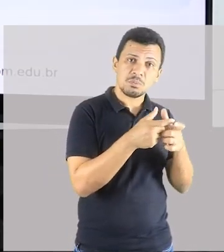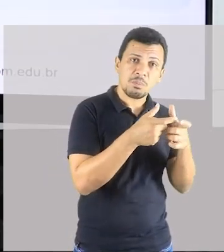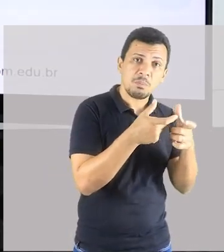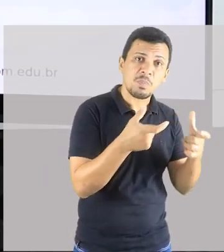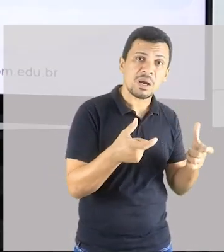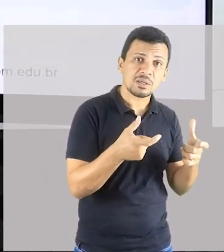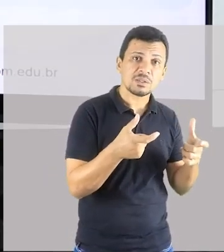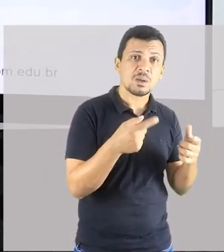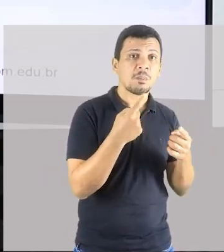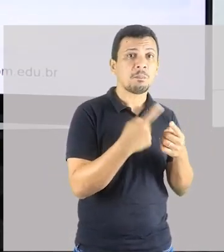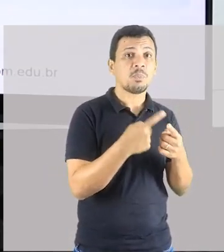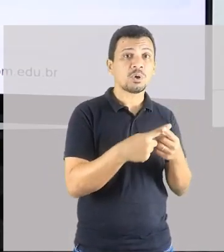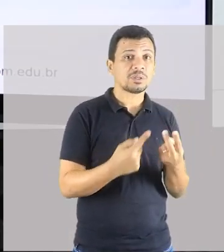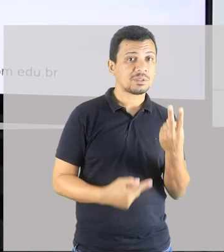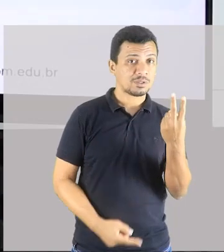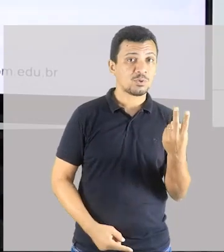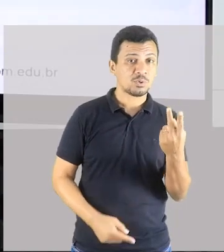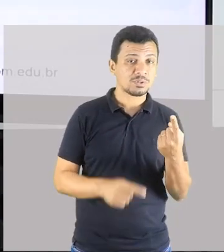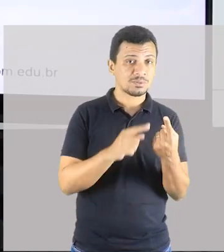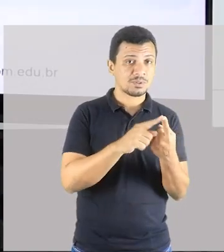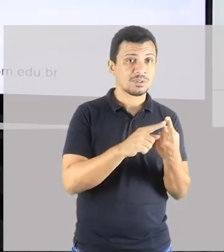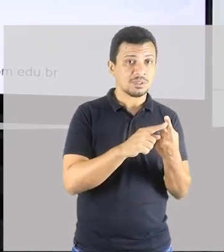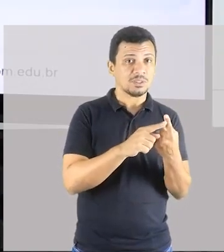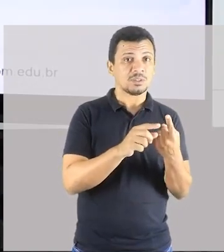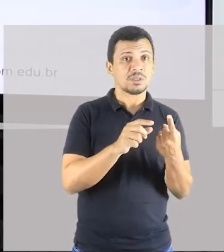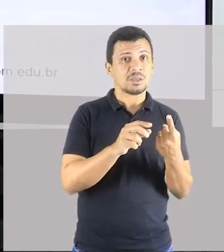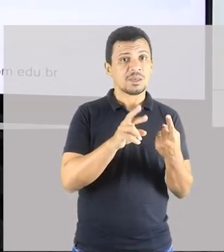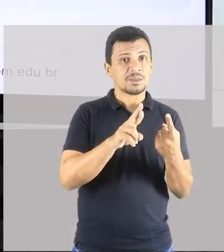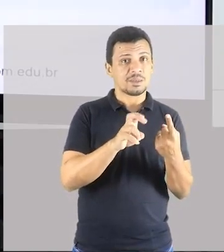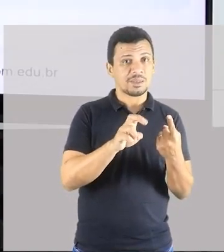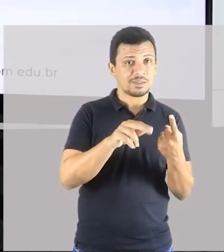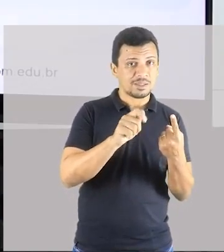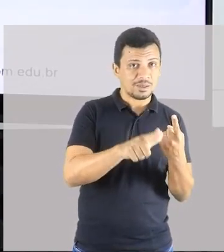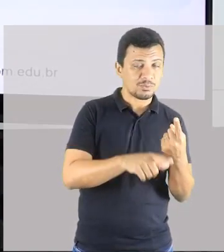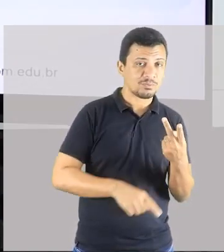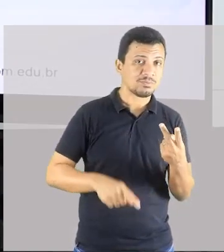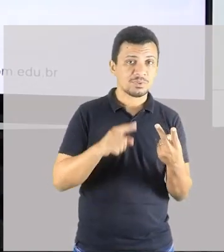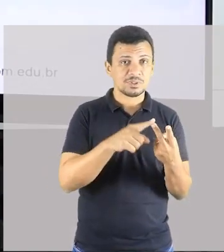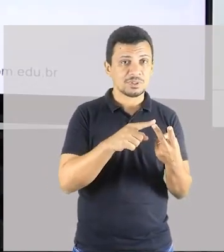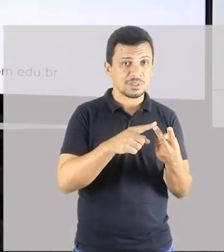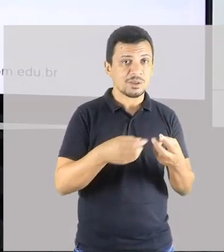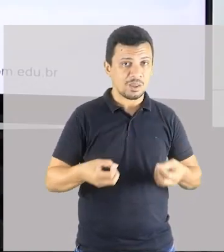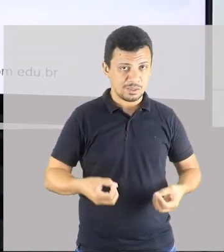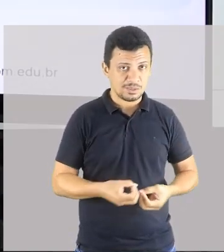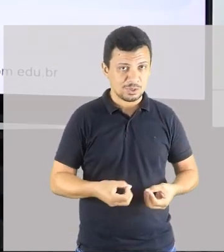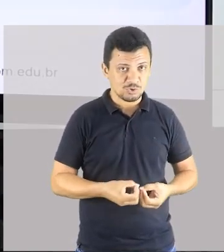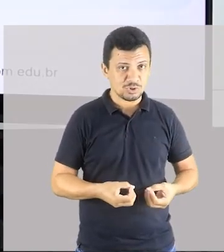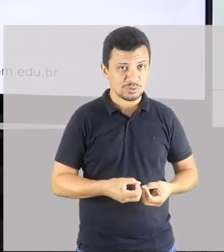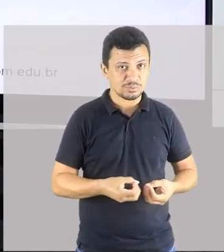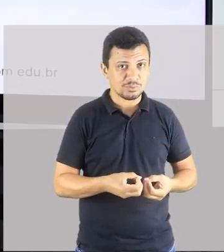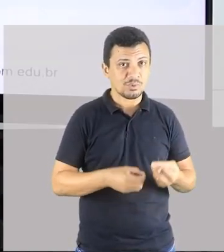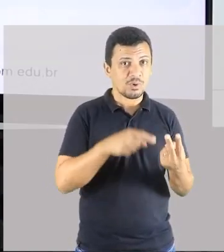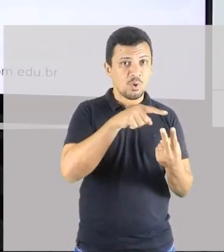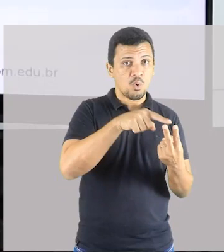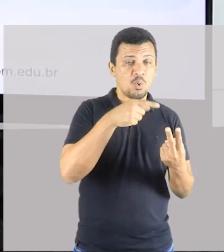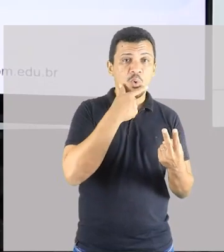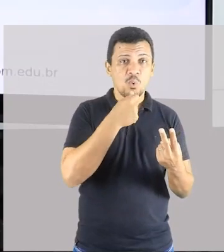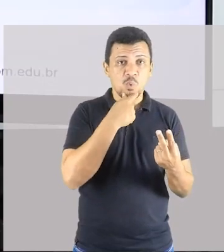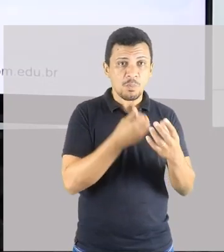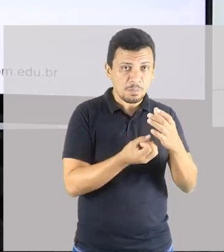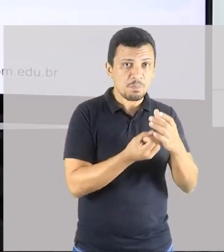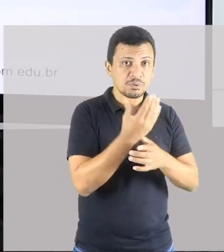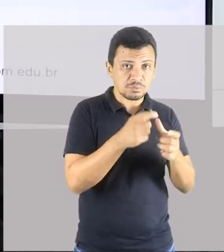devido aos locais de produção. Tem na glândula suprarrenal, tem no testículo, então os homens produzem mais. Mas as mulheres, elas